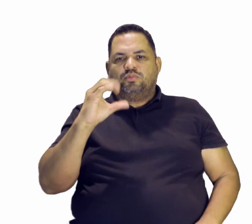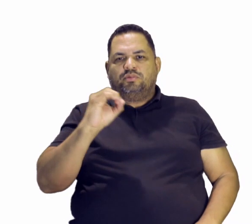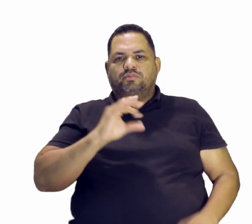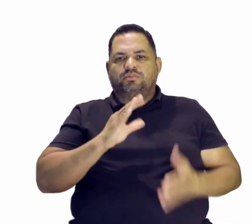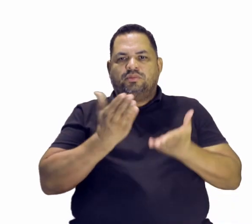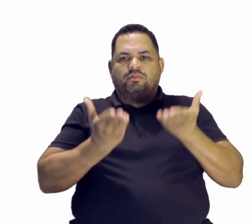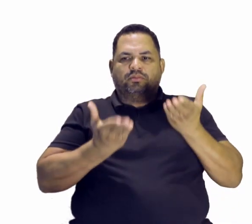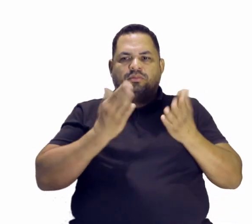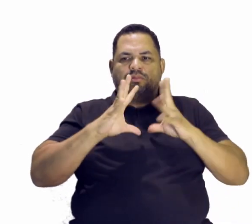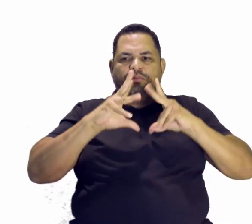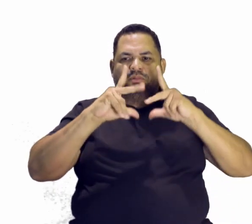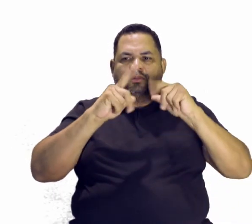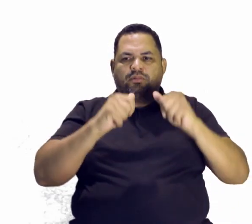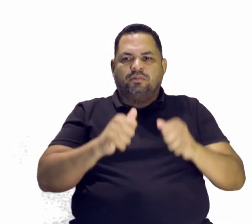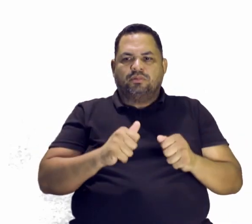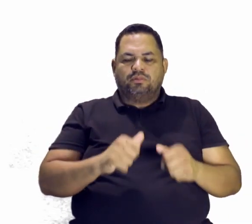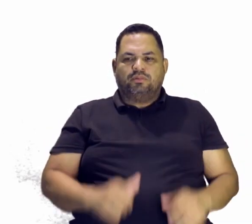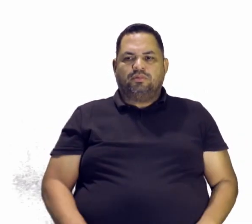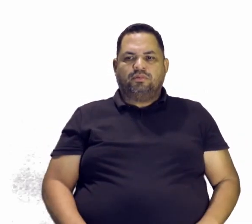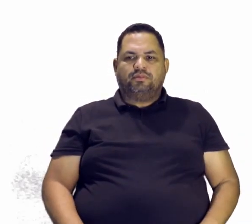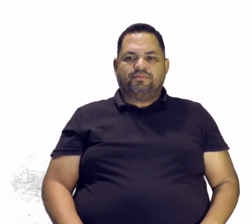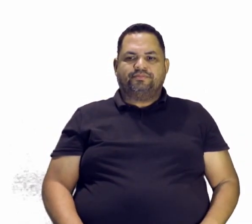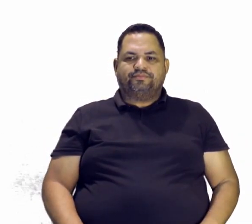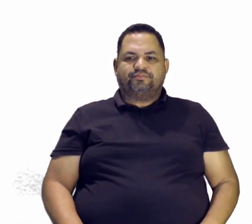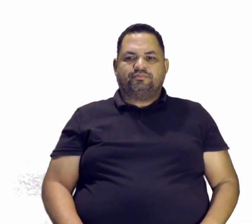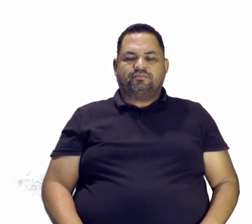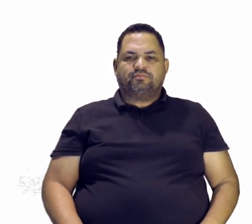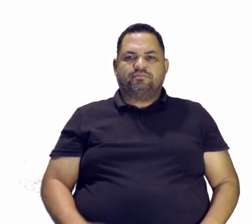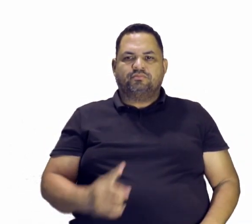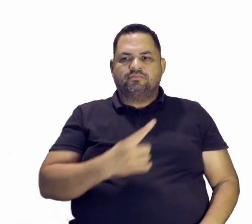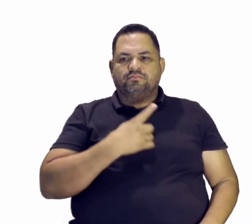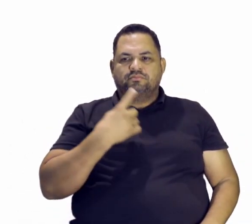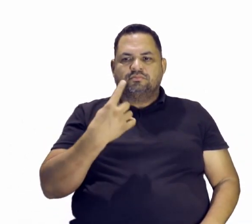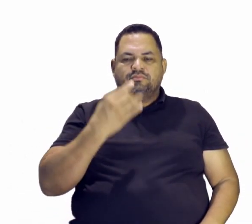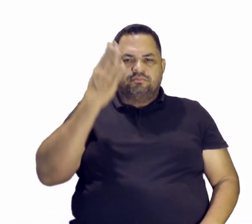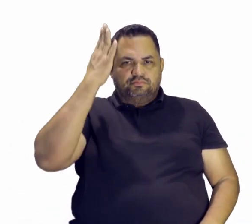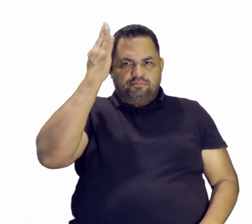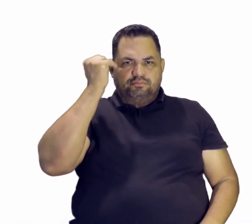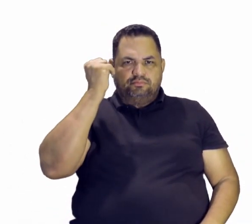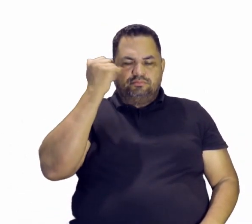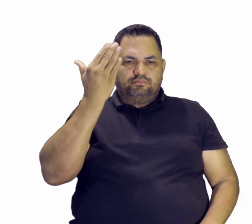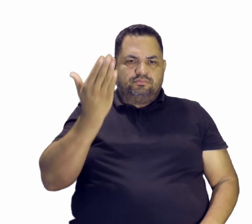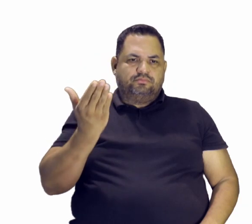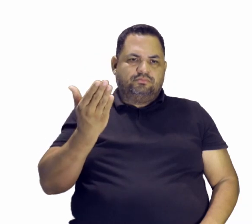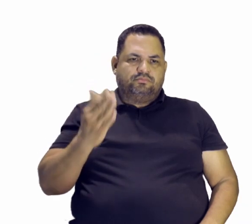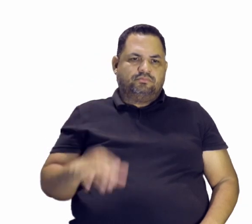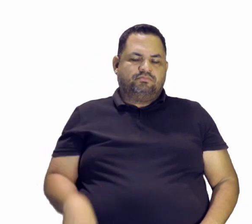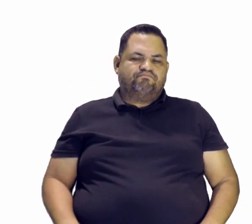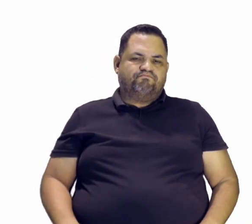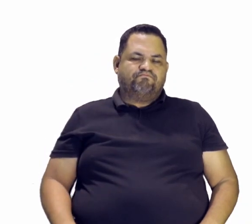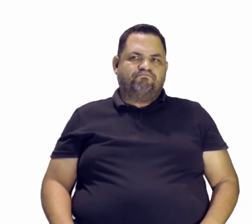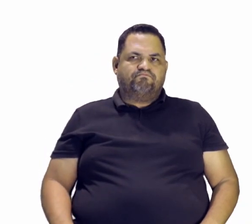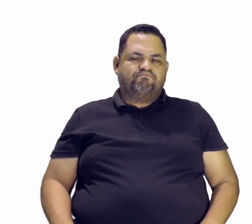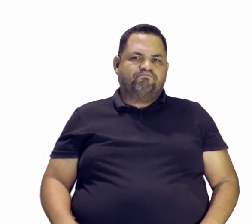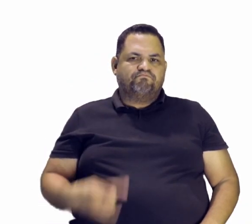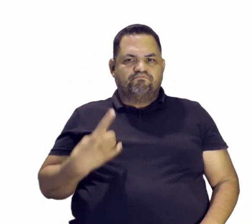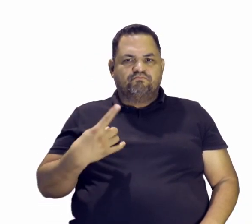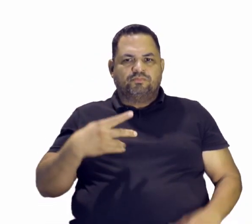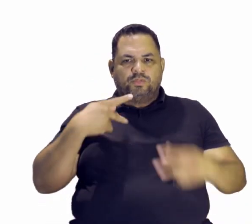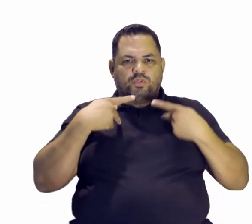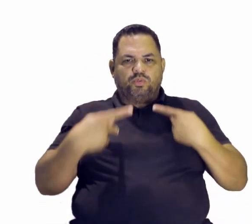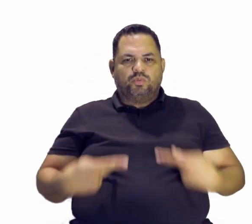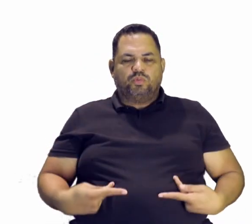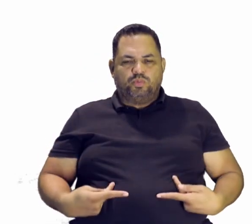total. Então, a gente já sabe que se a gente pegar um corpo humano e